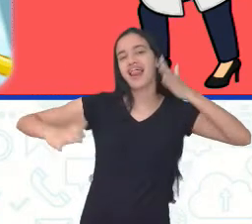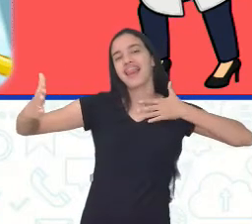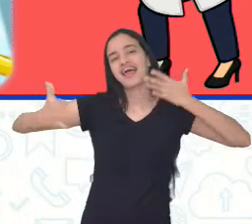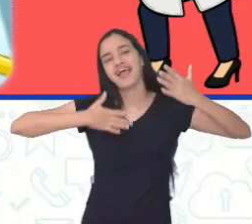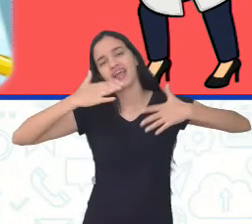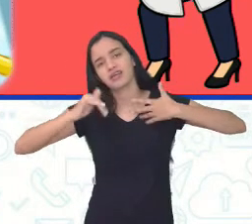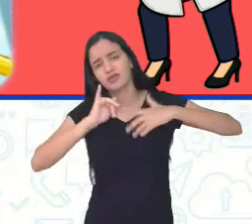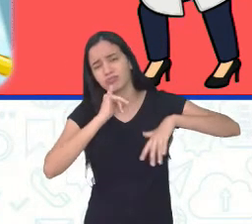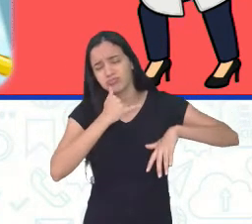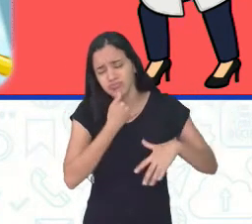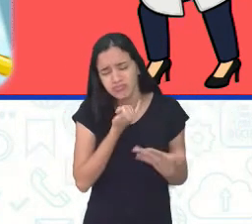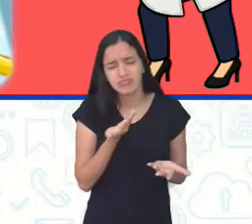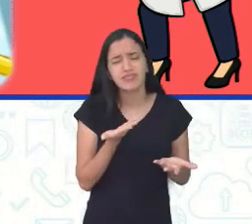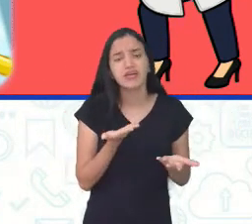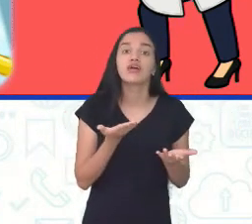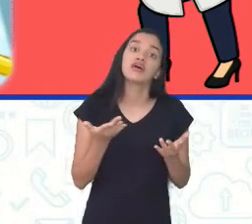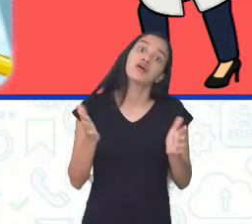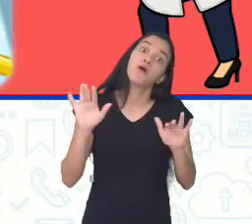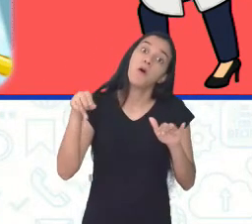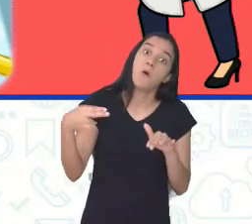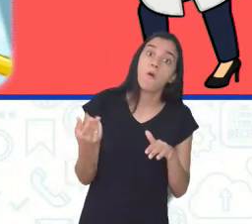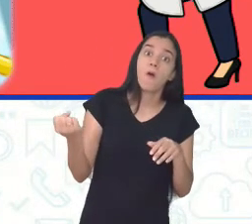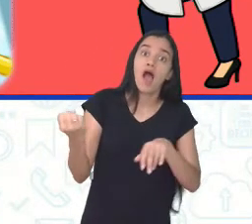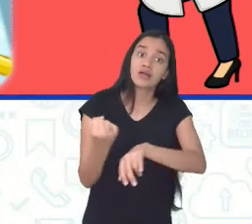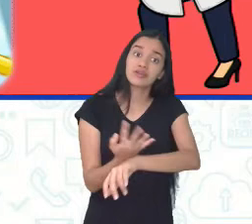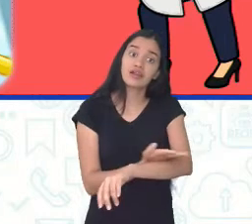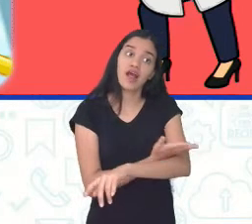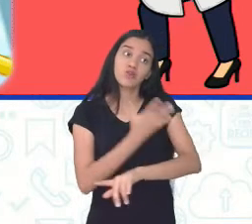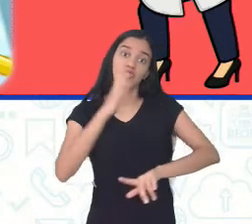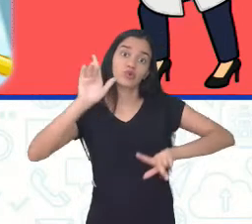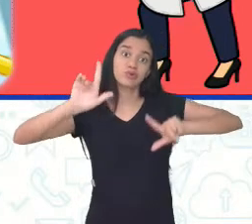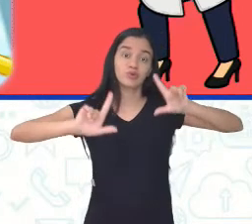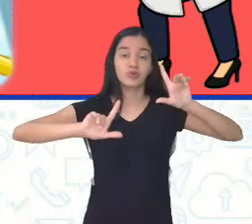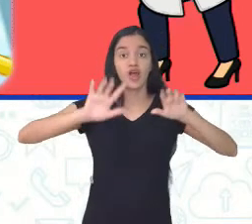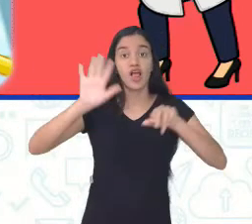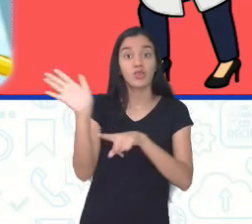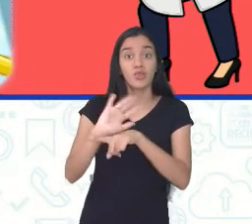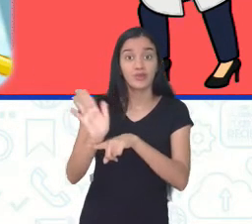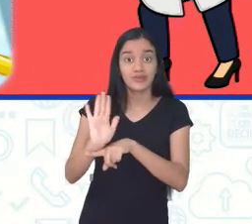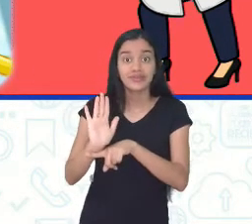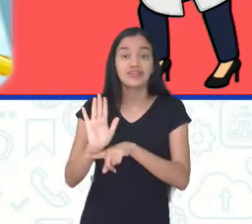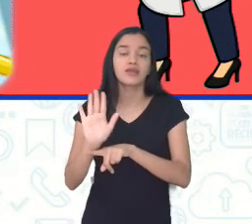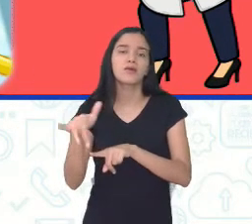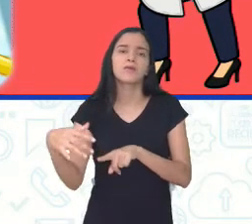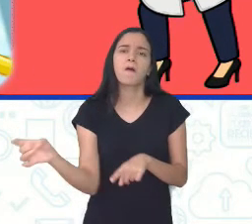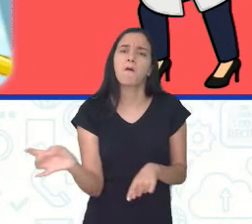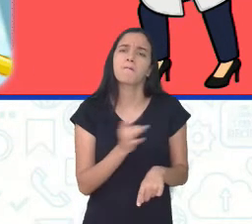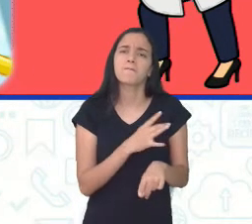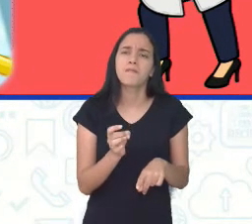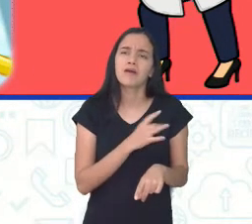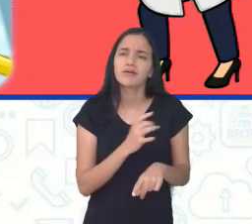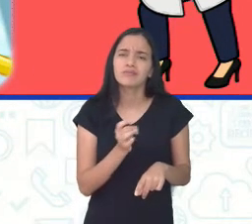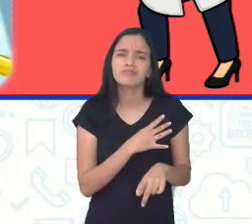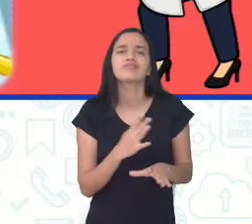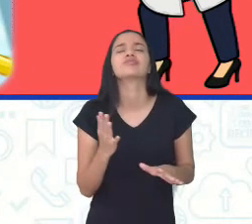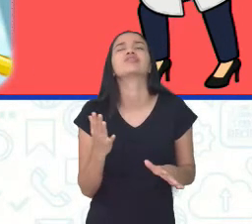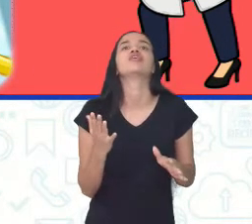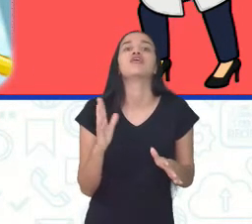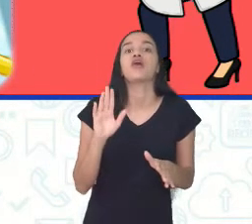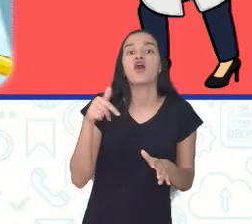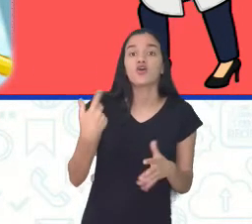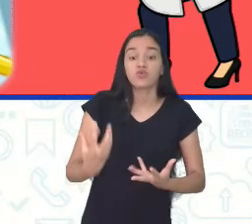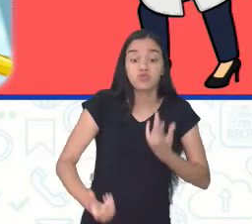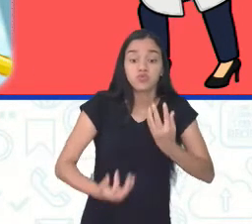notícia triste, não é? Foi a questão aí, a sensação lá no cinema com pipoca, a questão aí do medo, né? Da questão